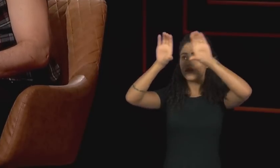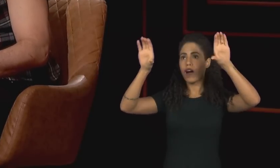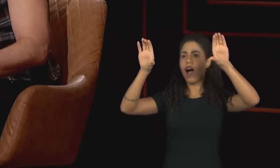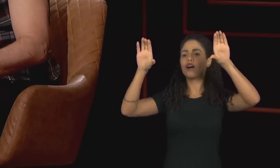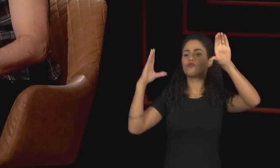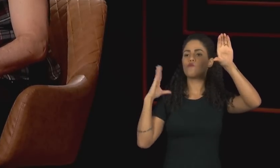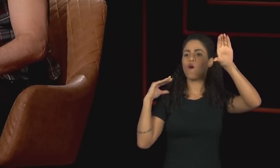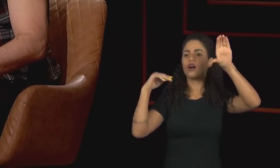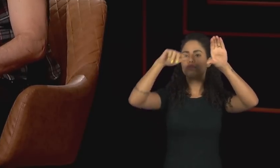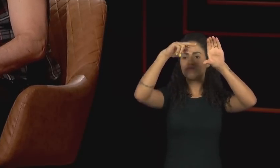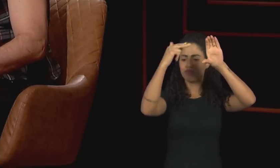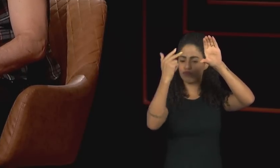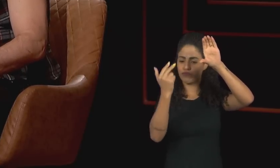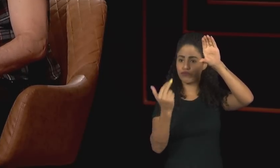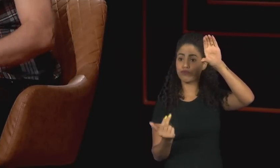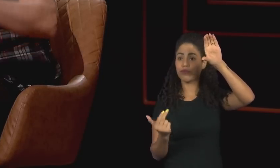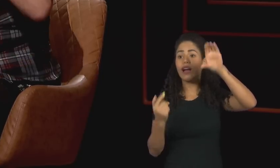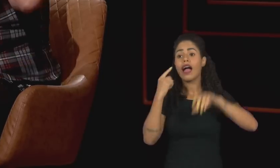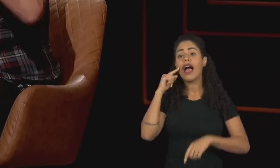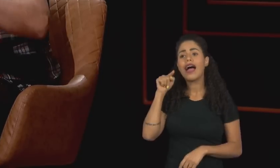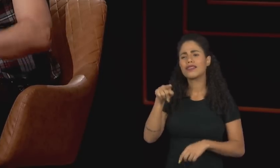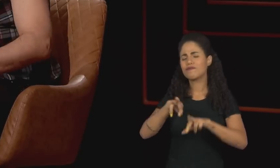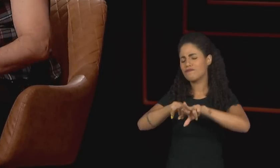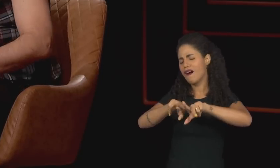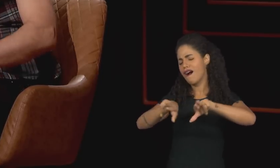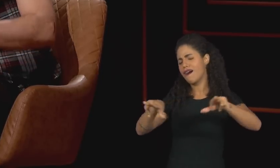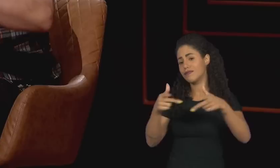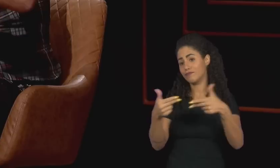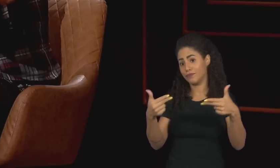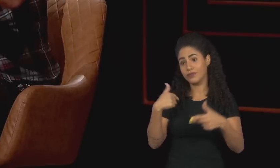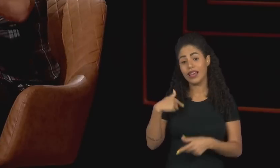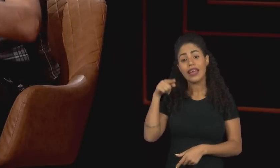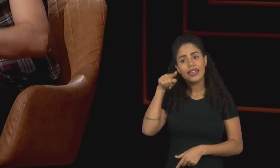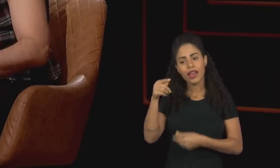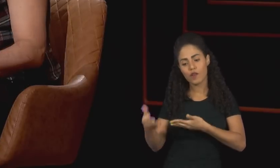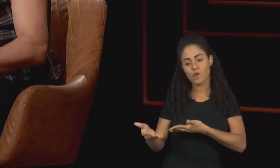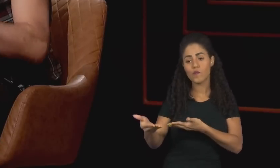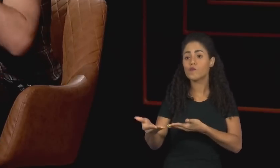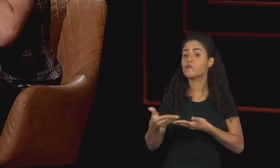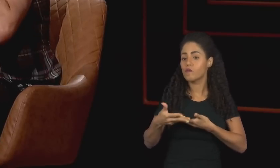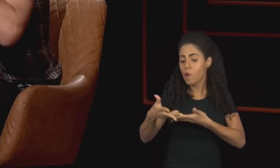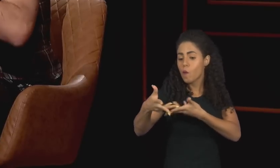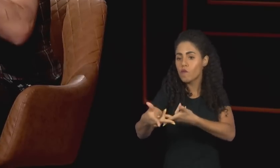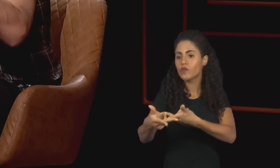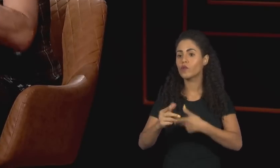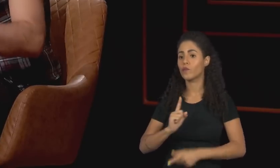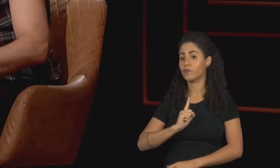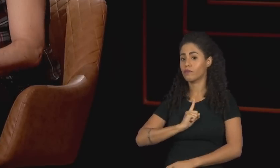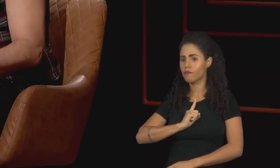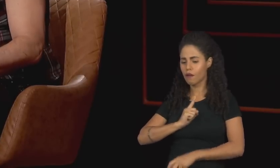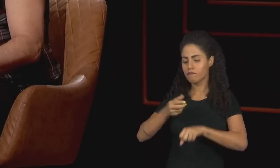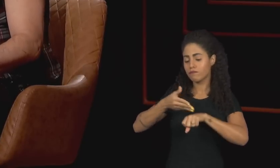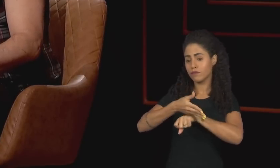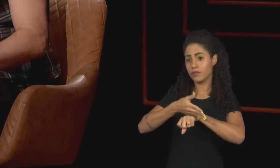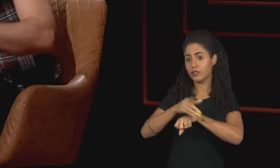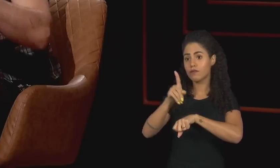mesmo, também. E é que é tanta coisa. E aí veio esse convite do Silvio Santos para participar